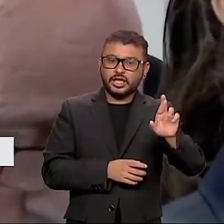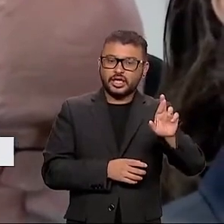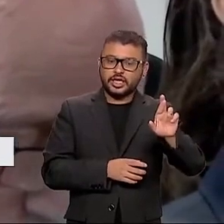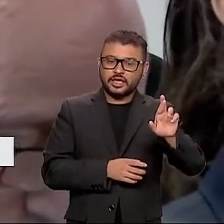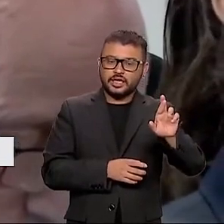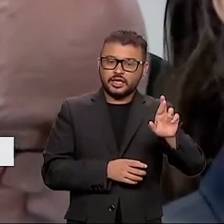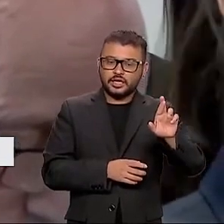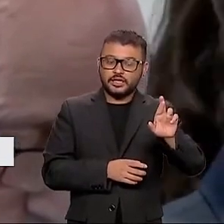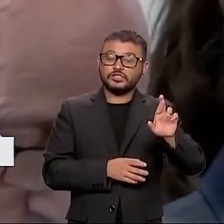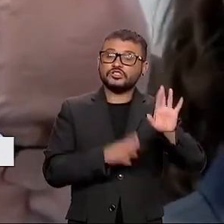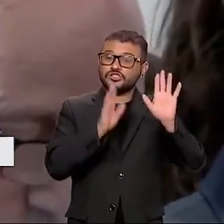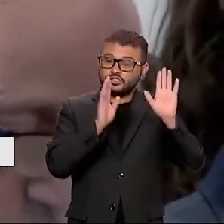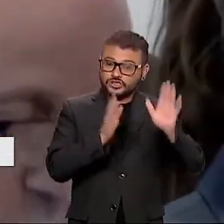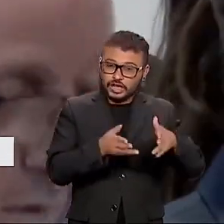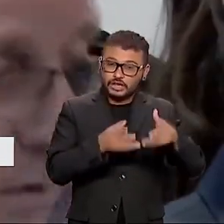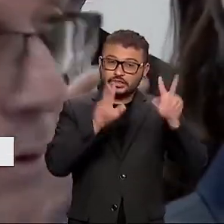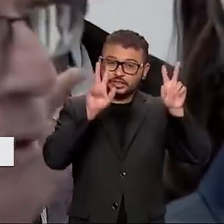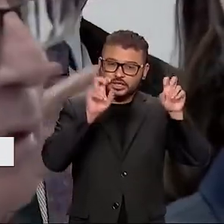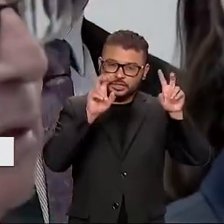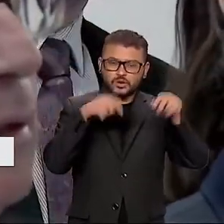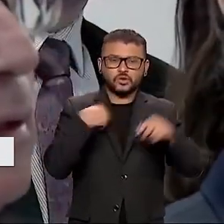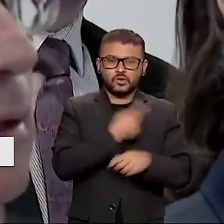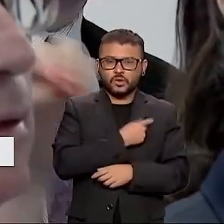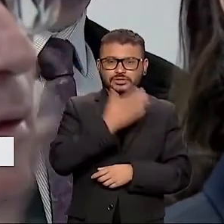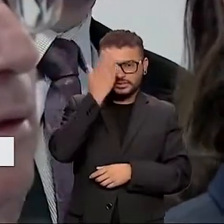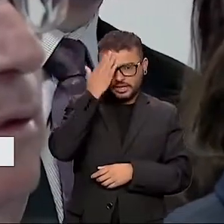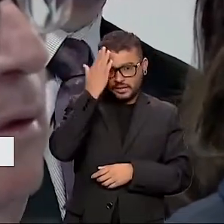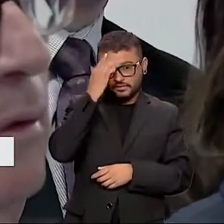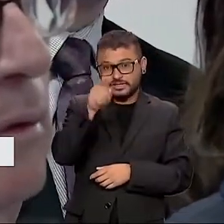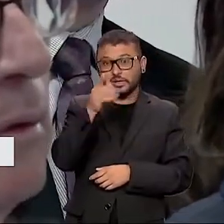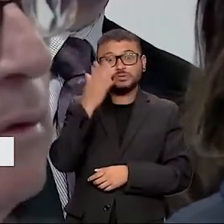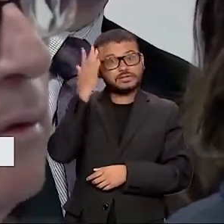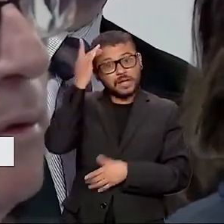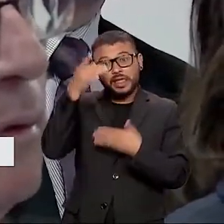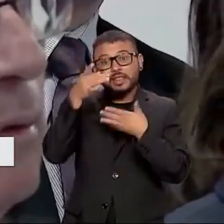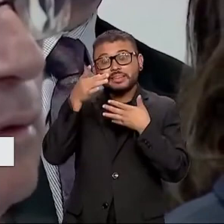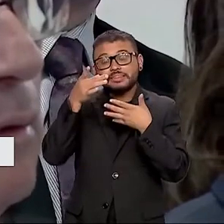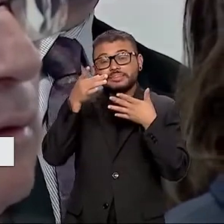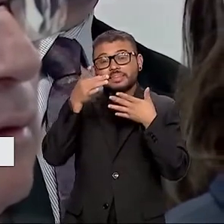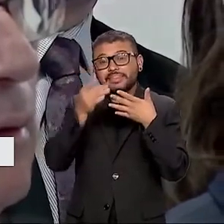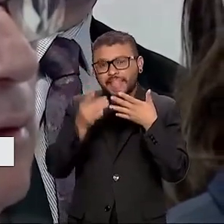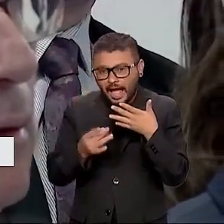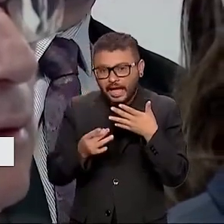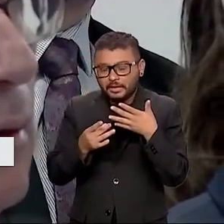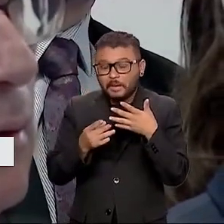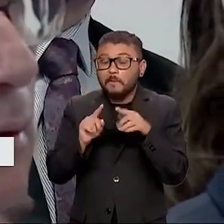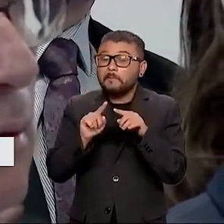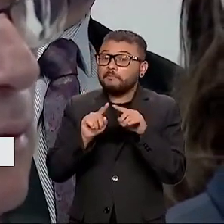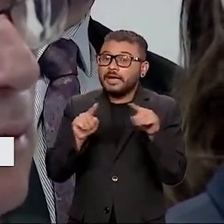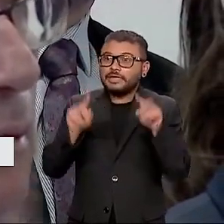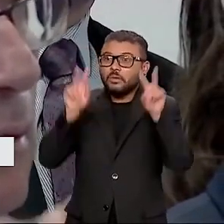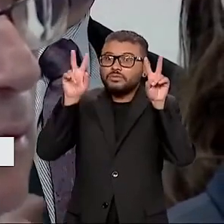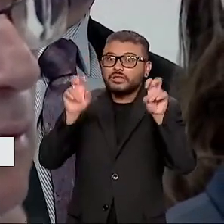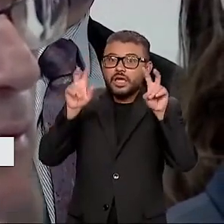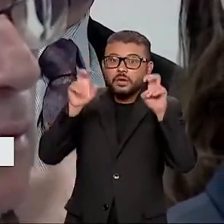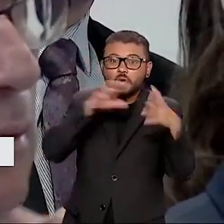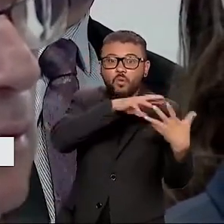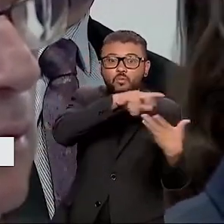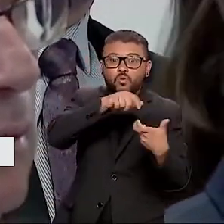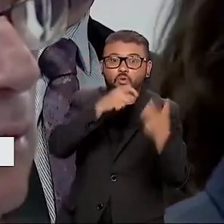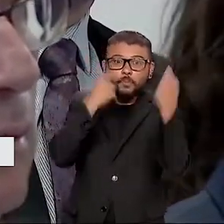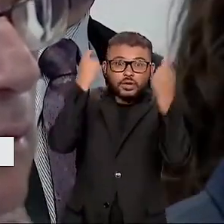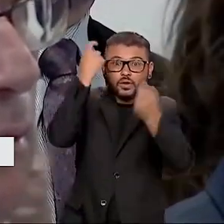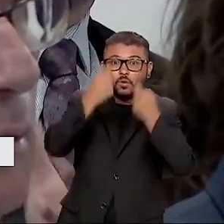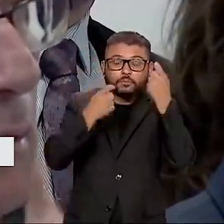tinha tocado. Entendemos que o senhor não tem ainda detalhes, mas é um assunto que está preocupando muito o mundo todo. O